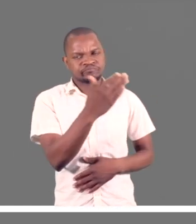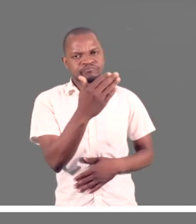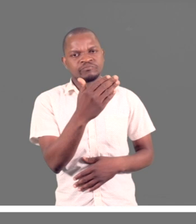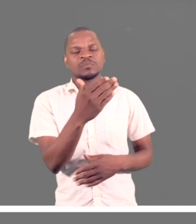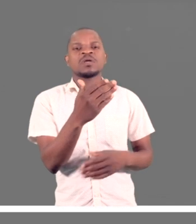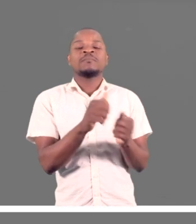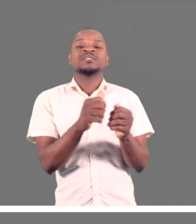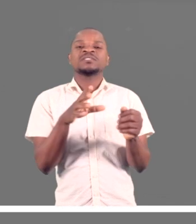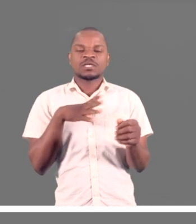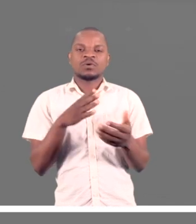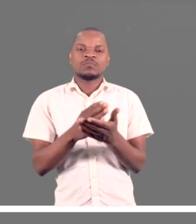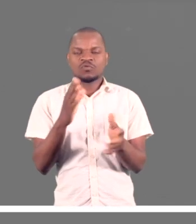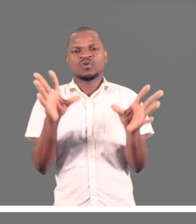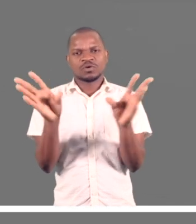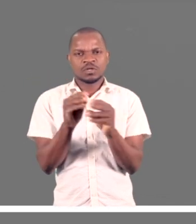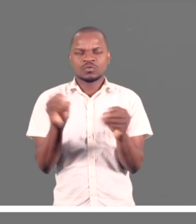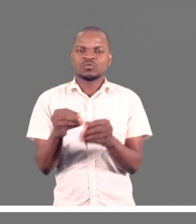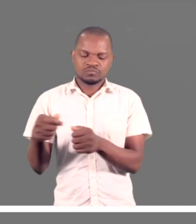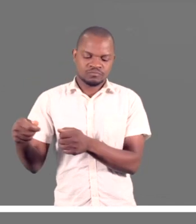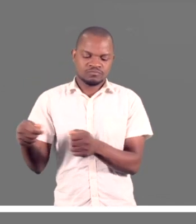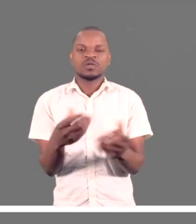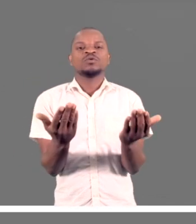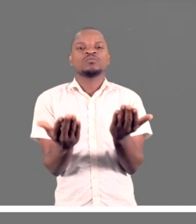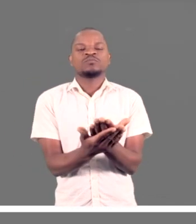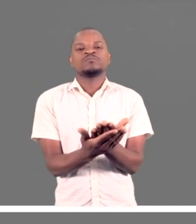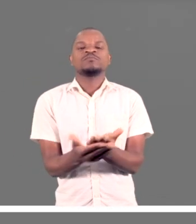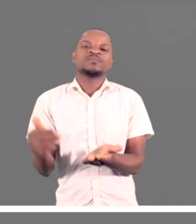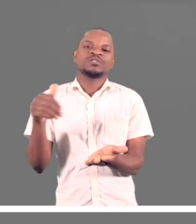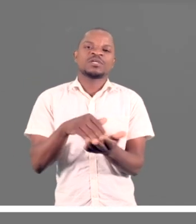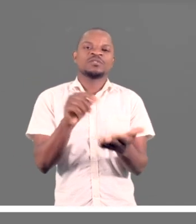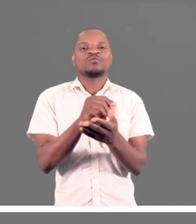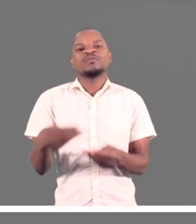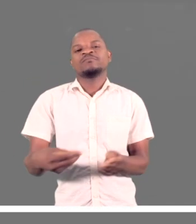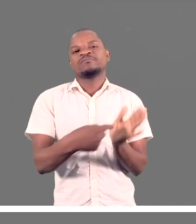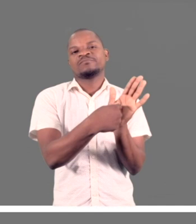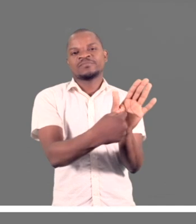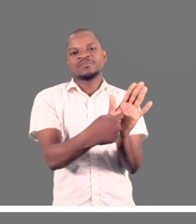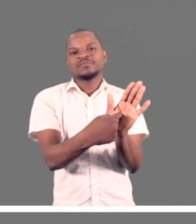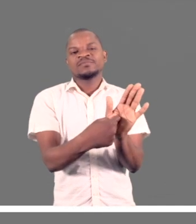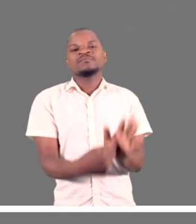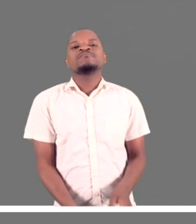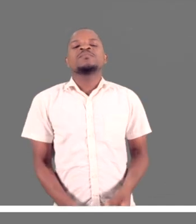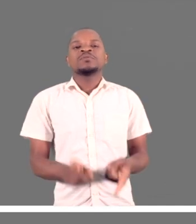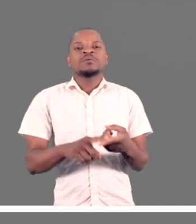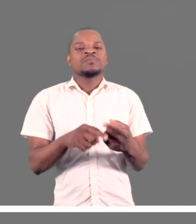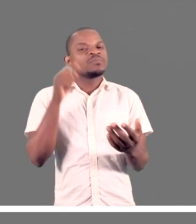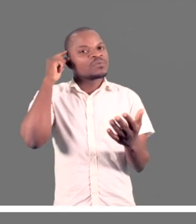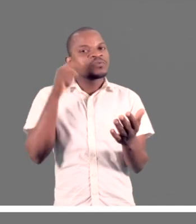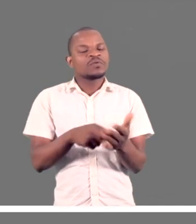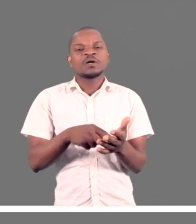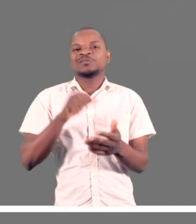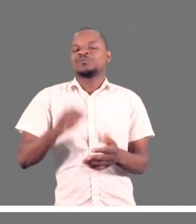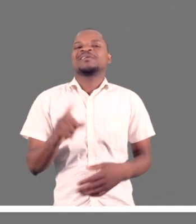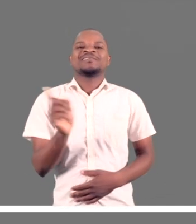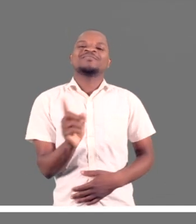do hospital, saia também com um relatório pedagógico para entregar a sua escola de